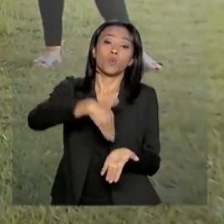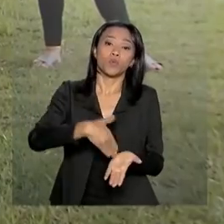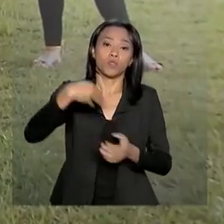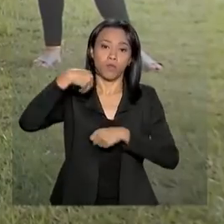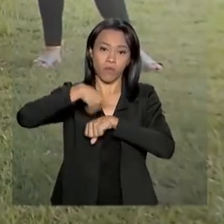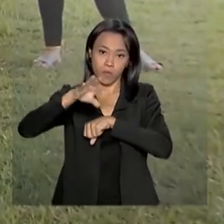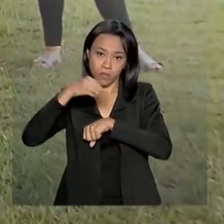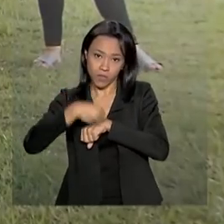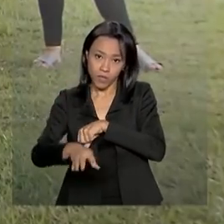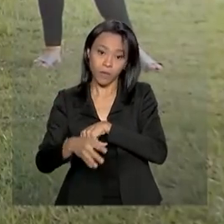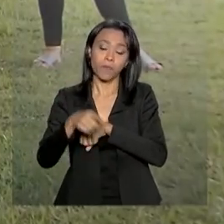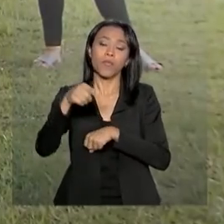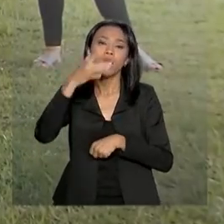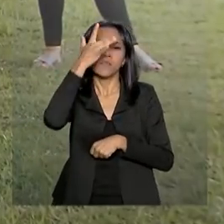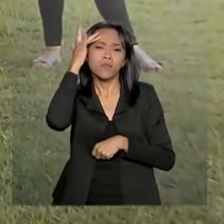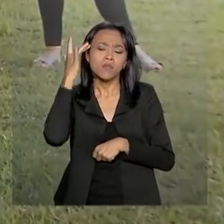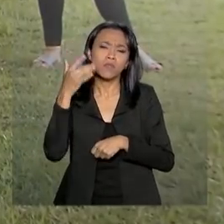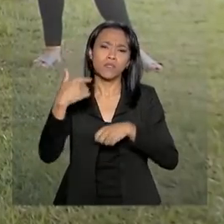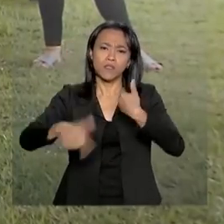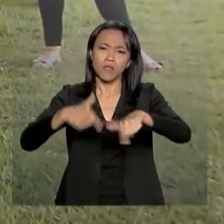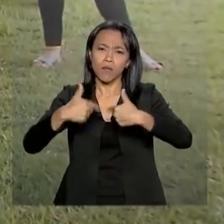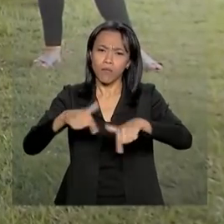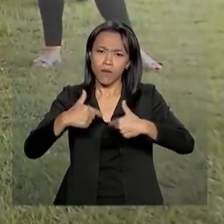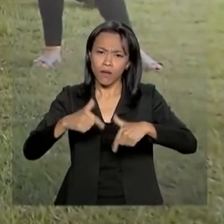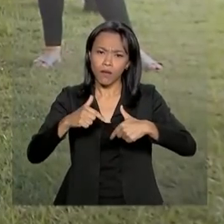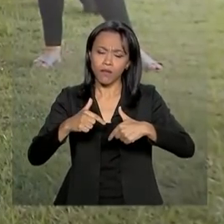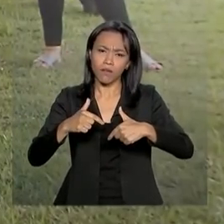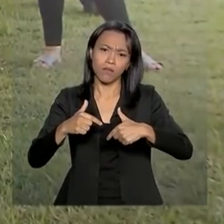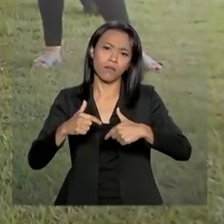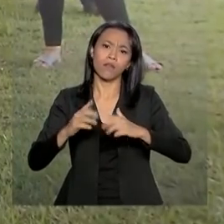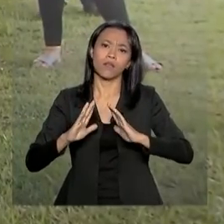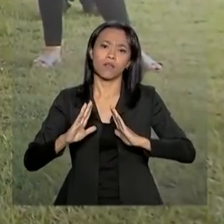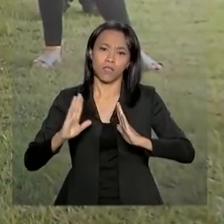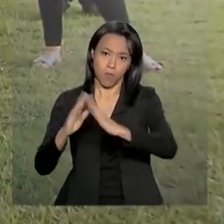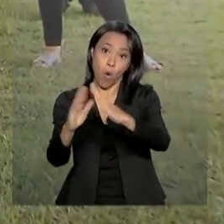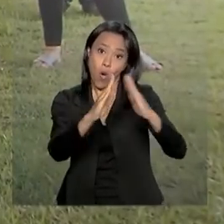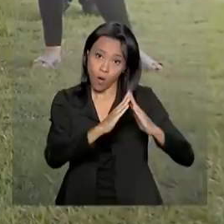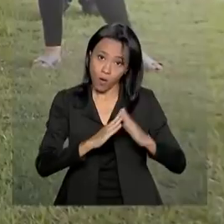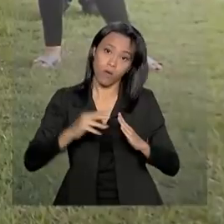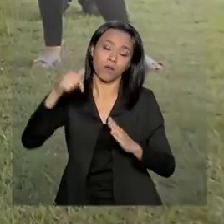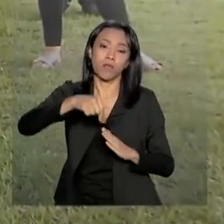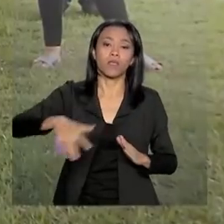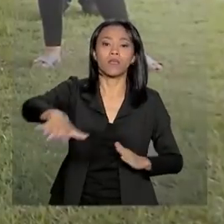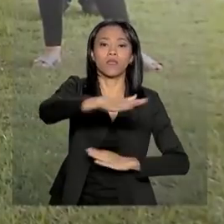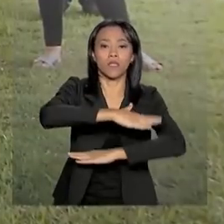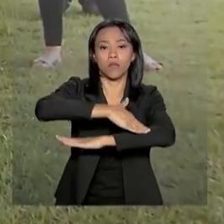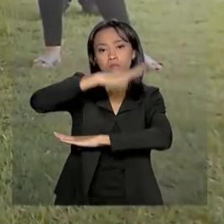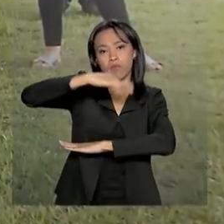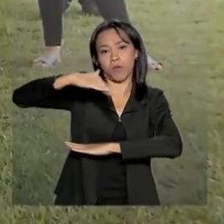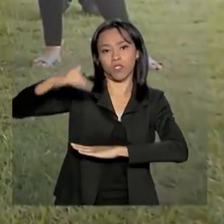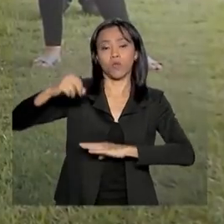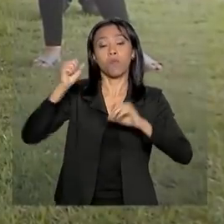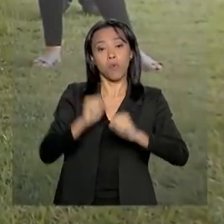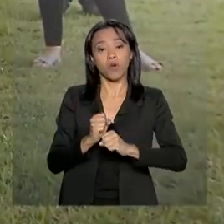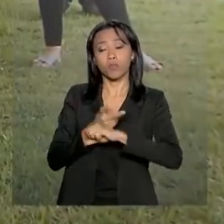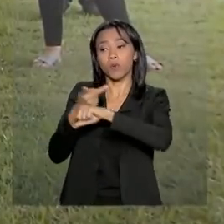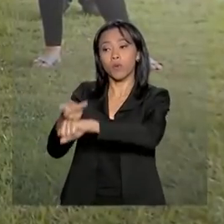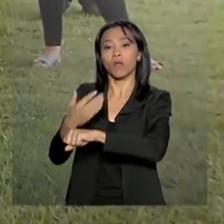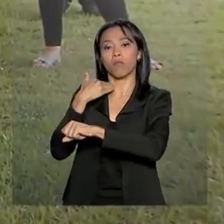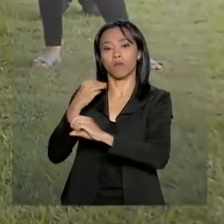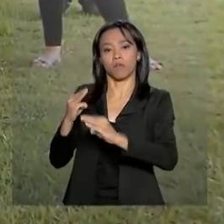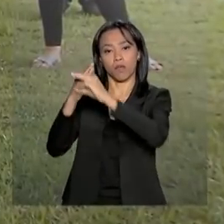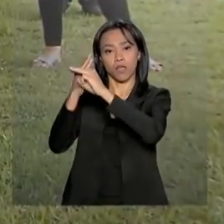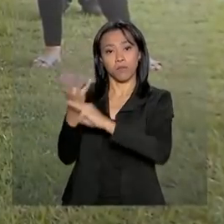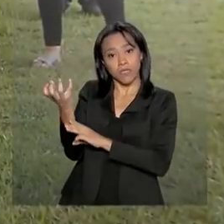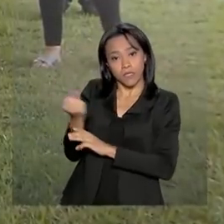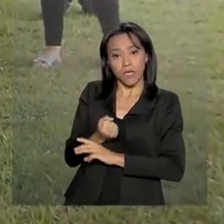os trabalhadores que moram na área afetada por essa barragem aqui em Brumadinho poderão sacar o FGTS. Isso